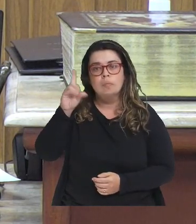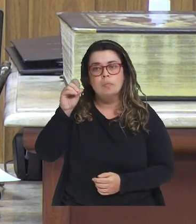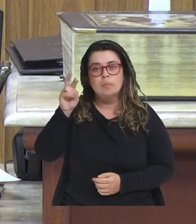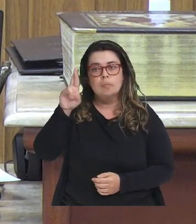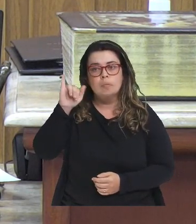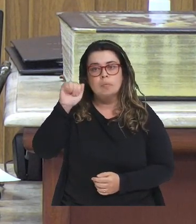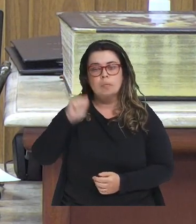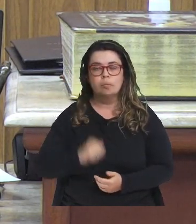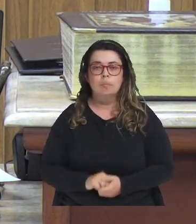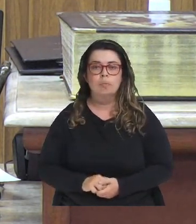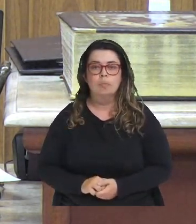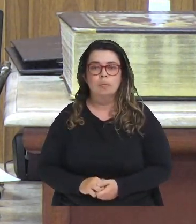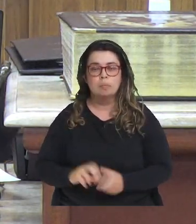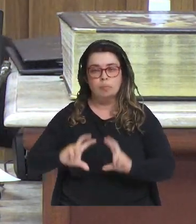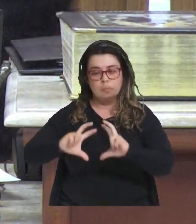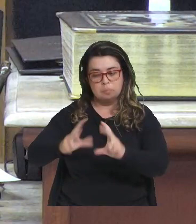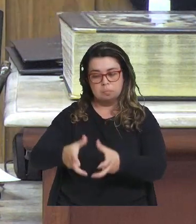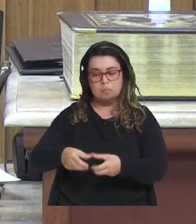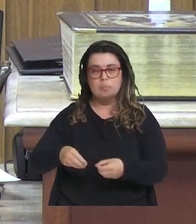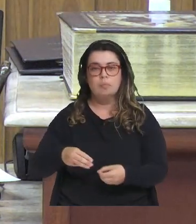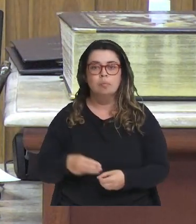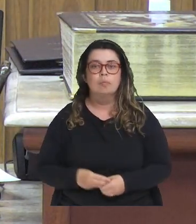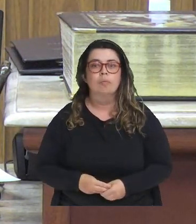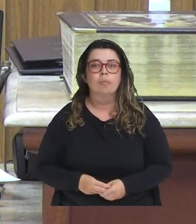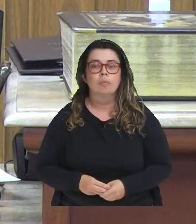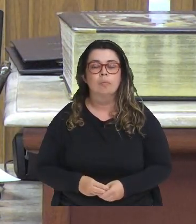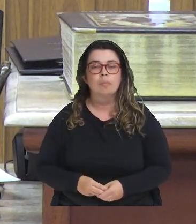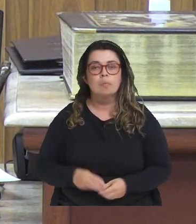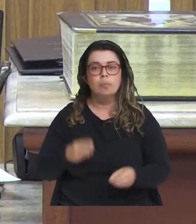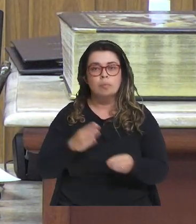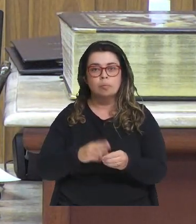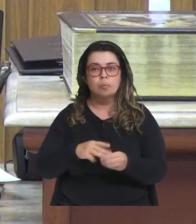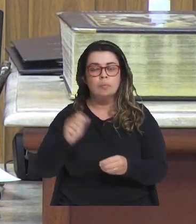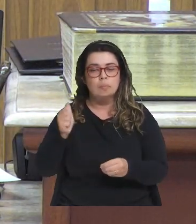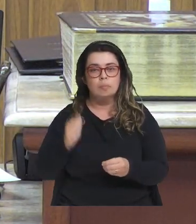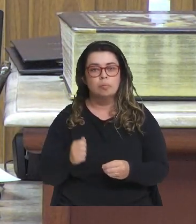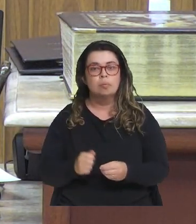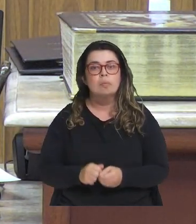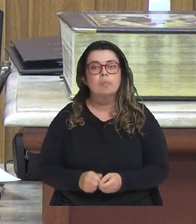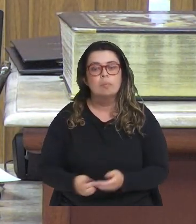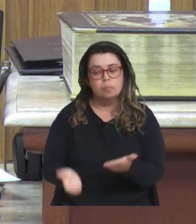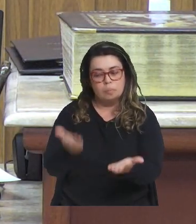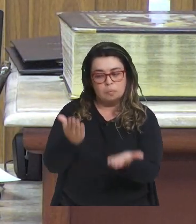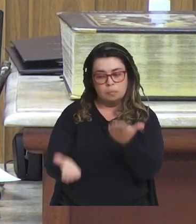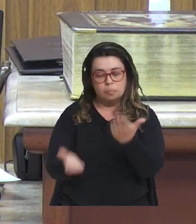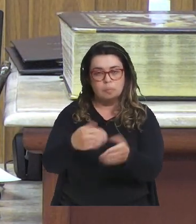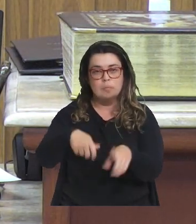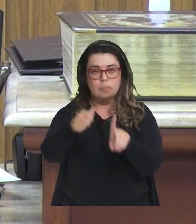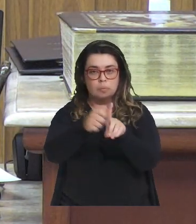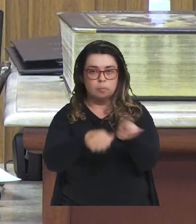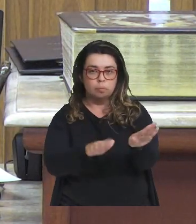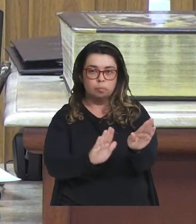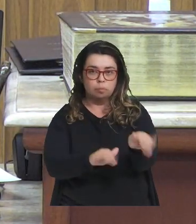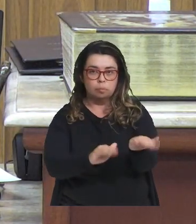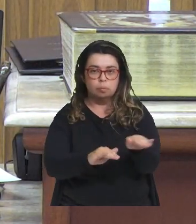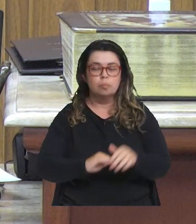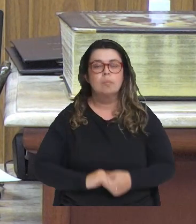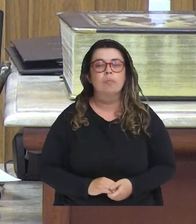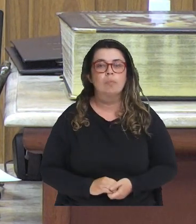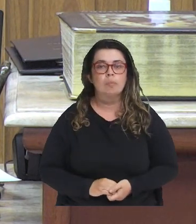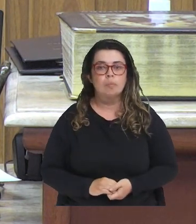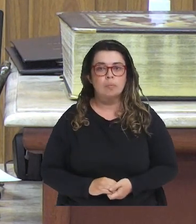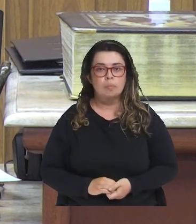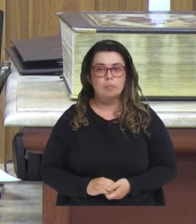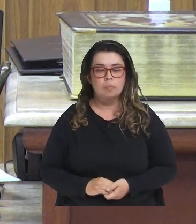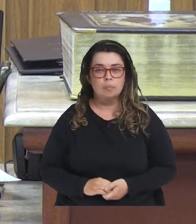Diretoria Financeira da Câmara Municipal de Assis encaminha balancete da despesa referente ao mês de setembro de 2022.